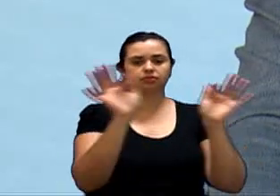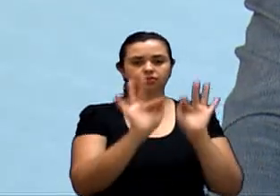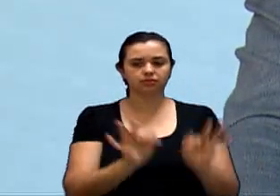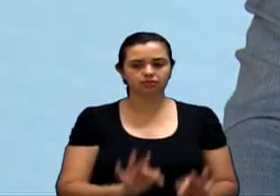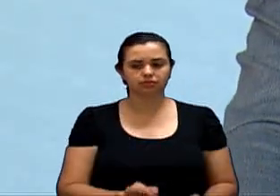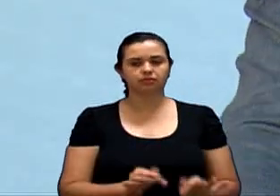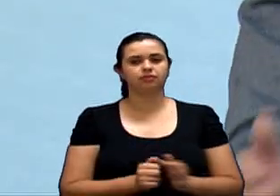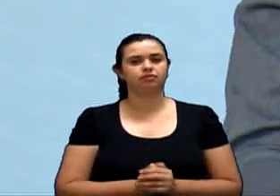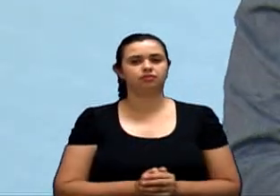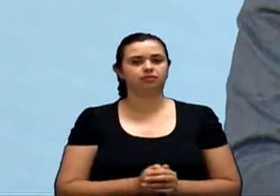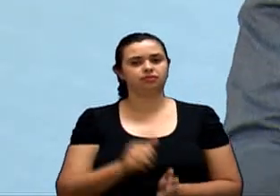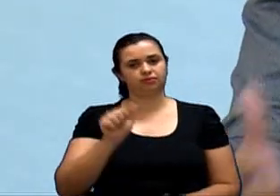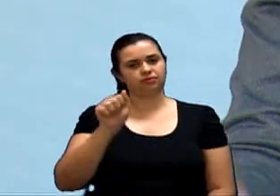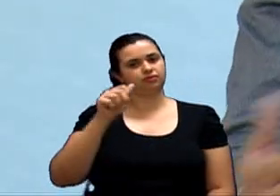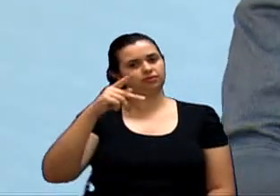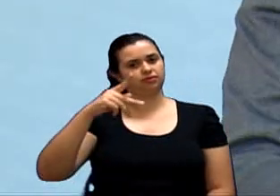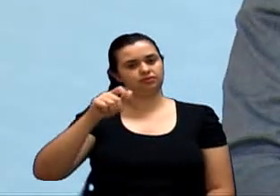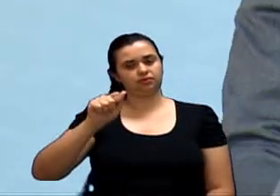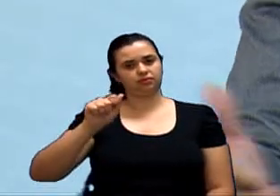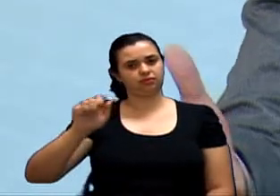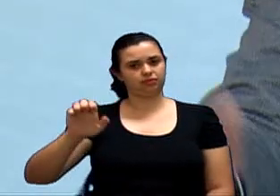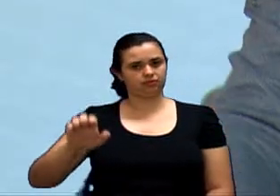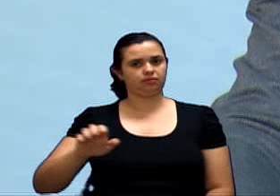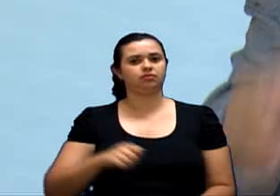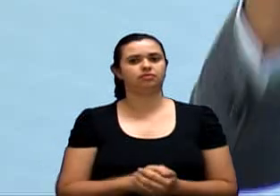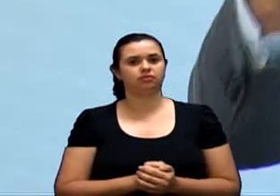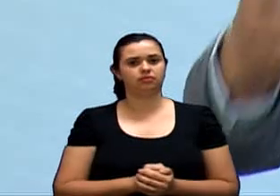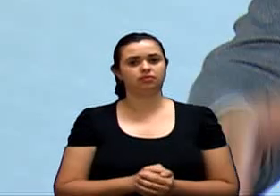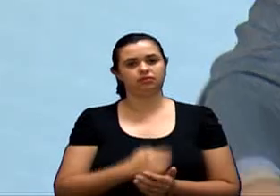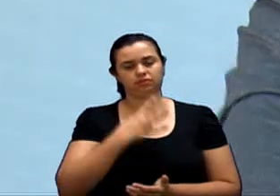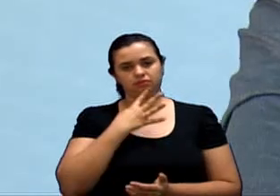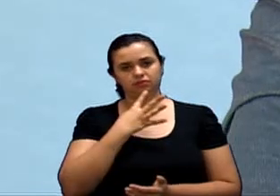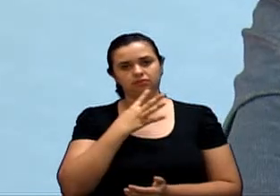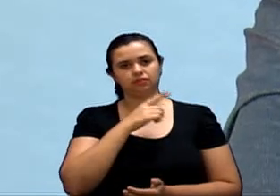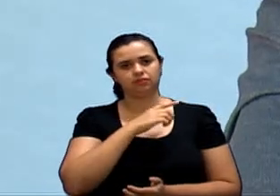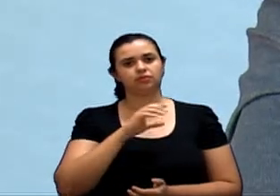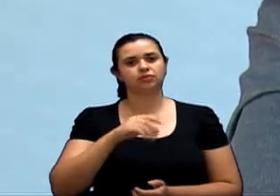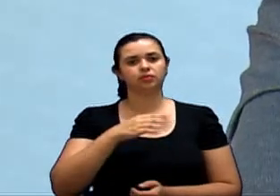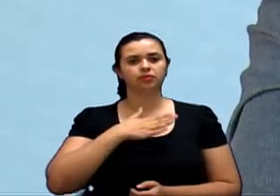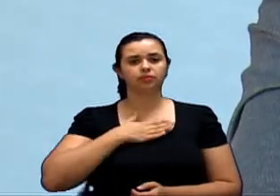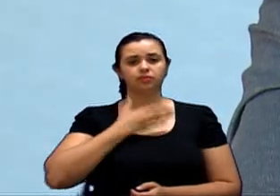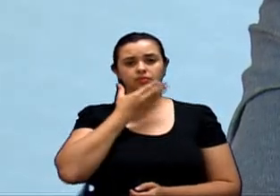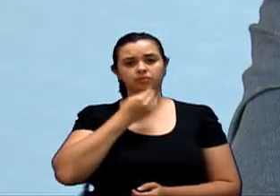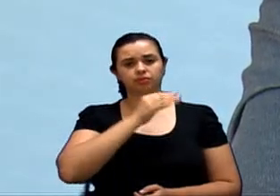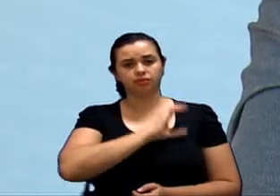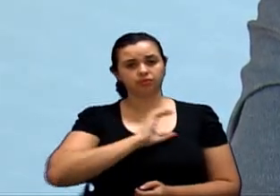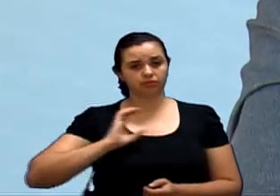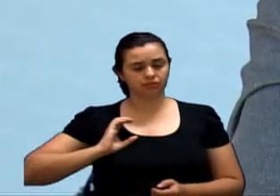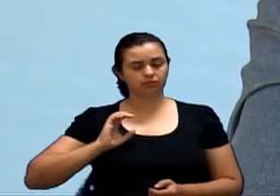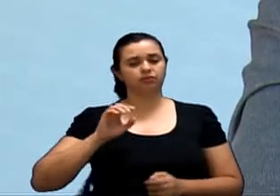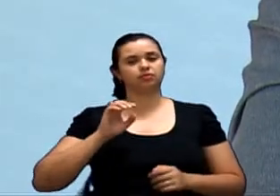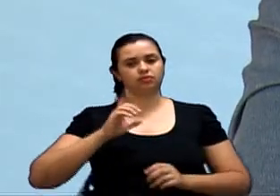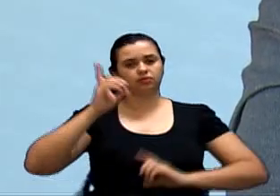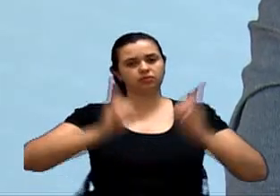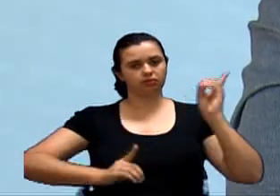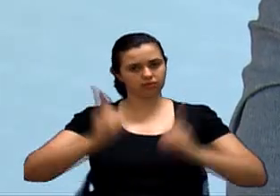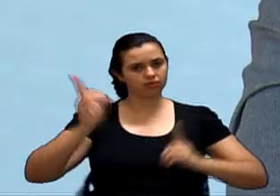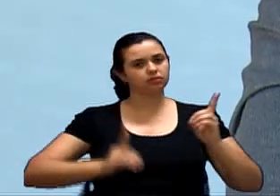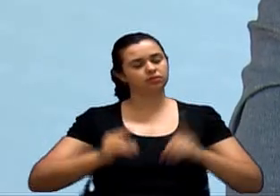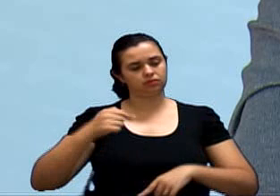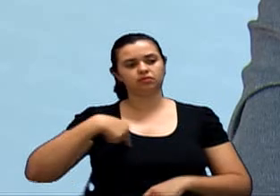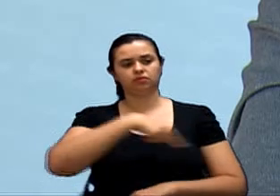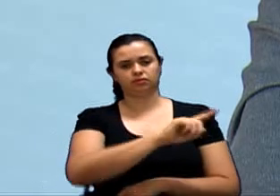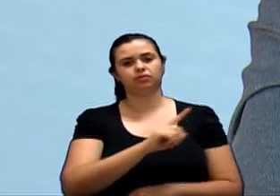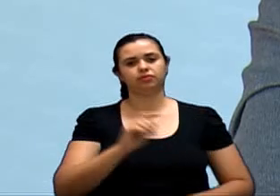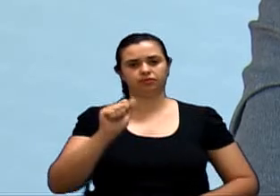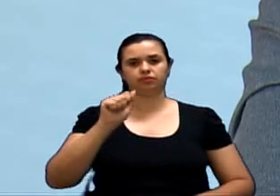APAE de Sorocaba. E eu também sou testemunha porque o meu cunhado é especial, ele já passou também pela APAE, meu cunhado João Paulo. Então, a gente conhece, eu já fiz